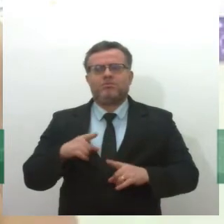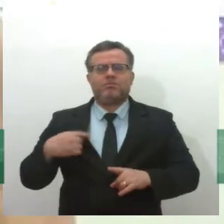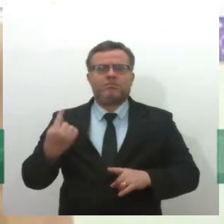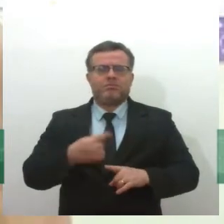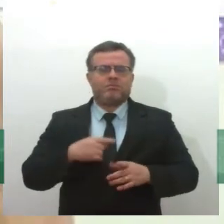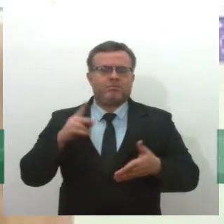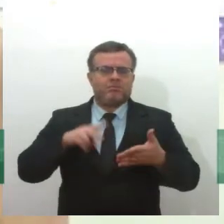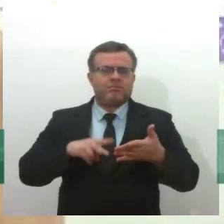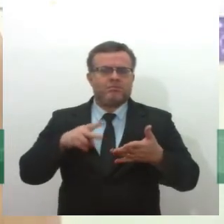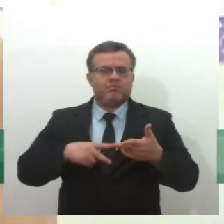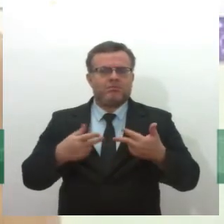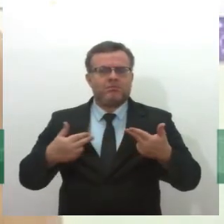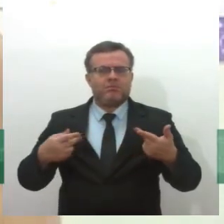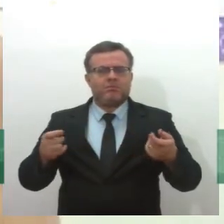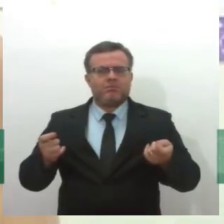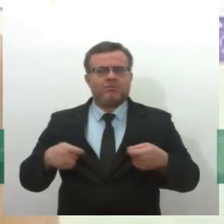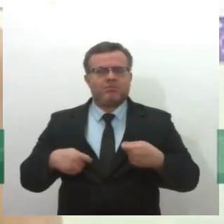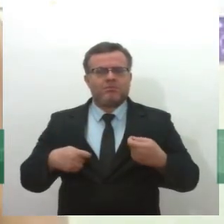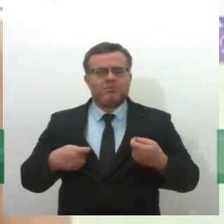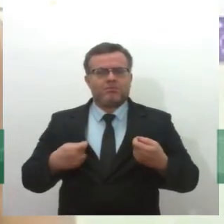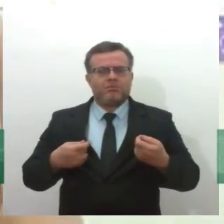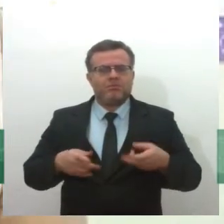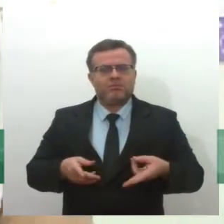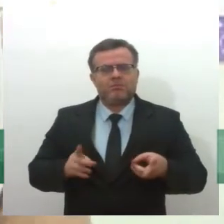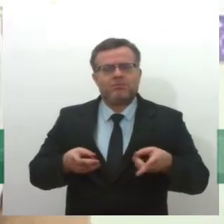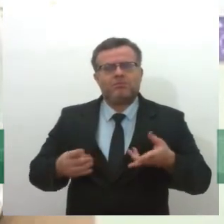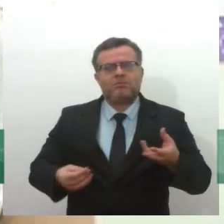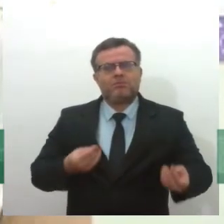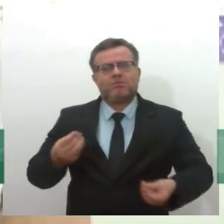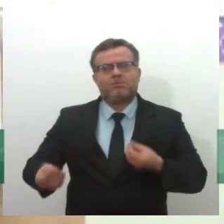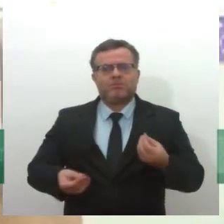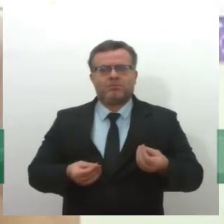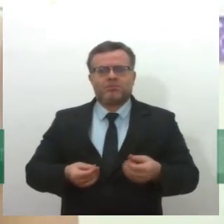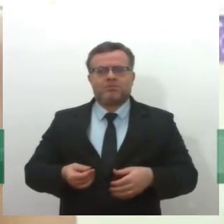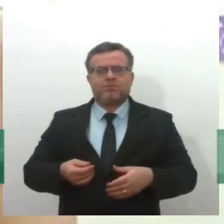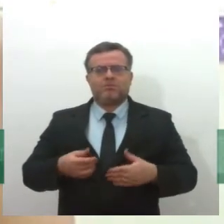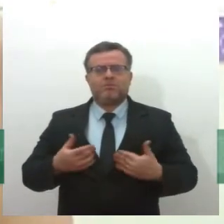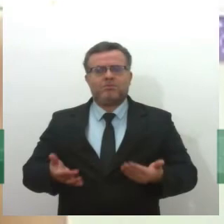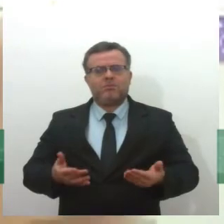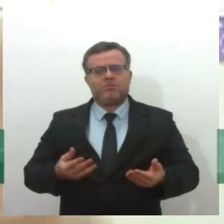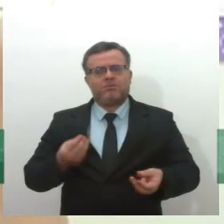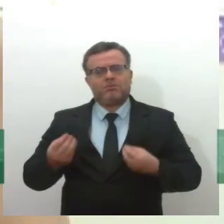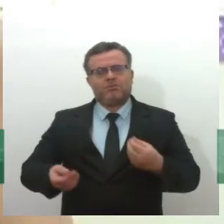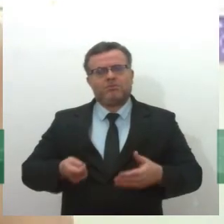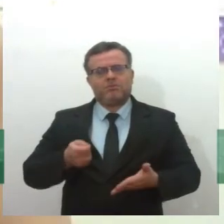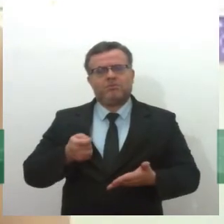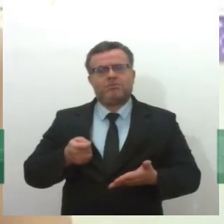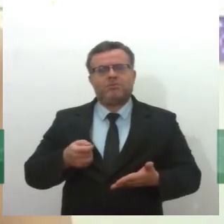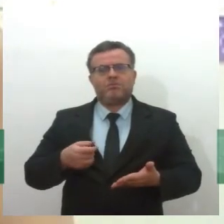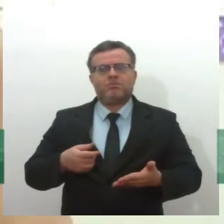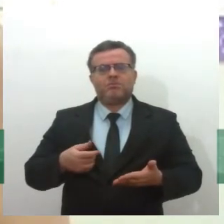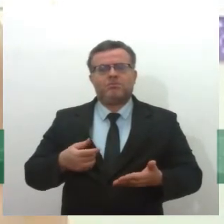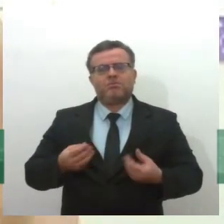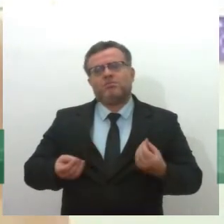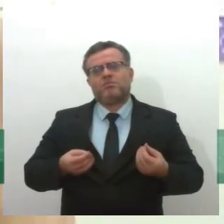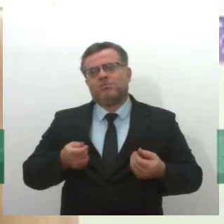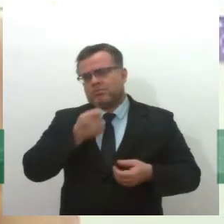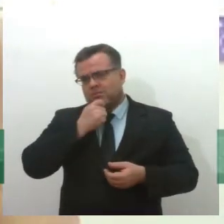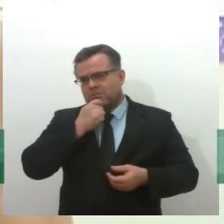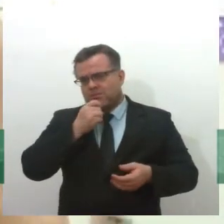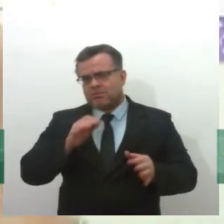das cotas, que, mesmo sendo a lei que obriga os partidos, e mesmo assim não tem ainda um controle sobre